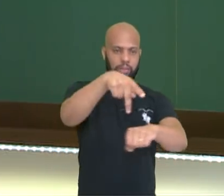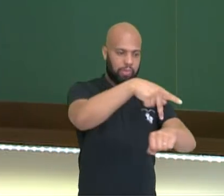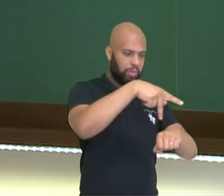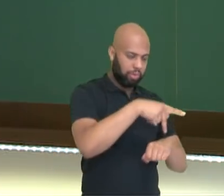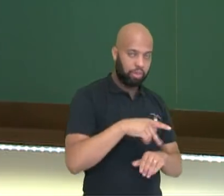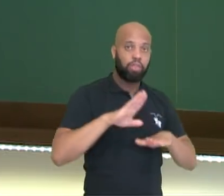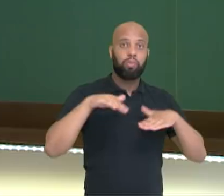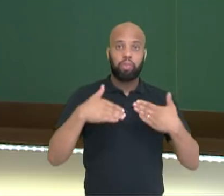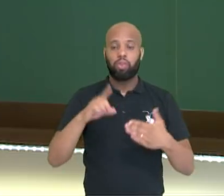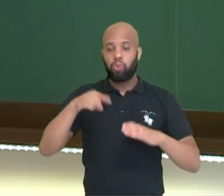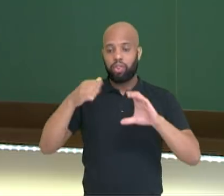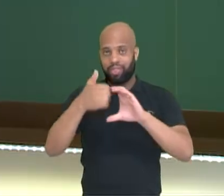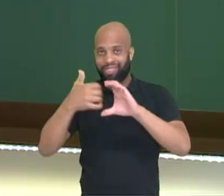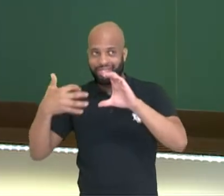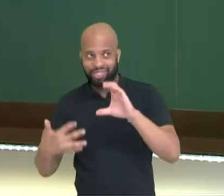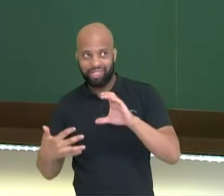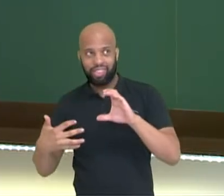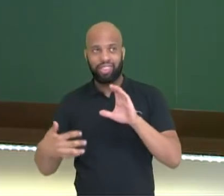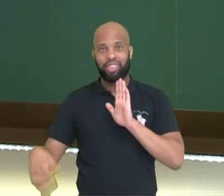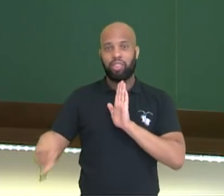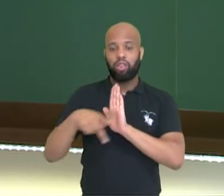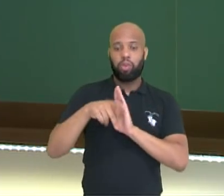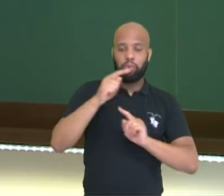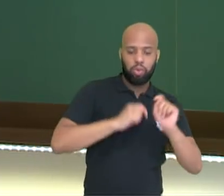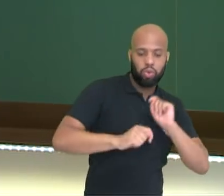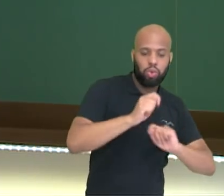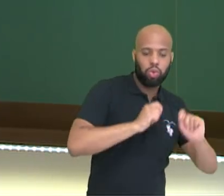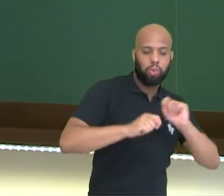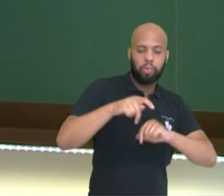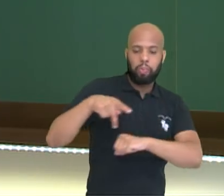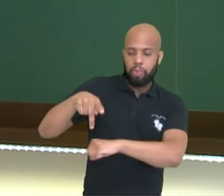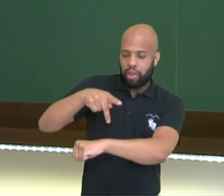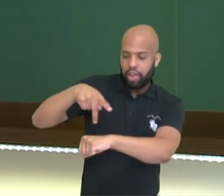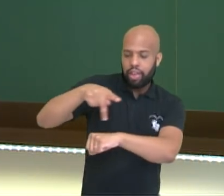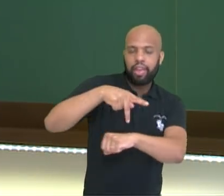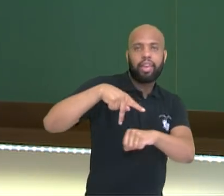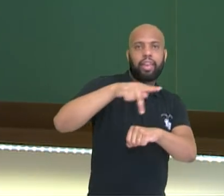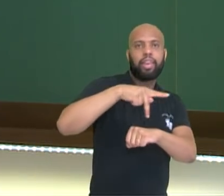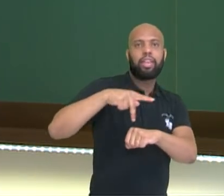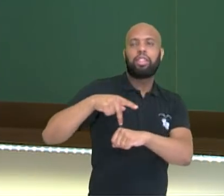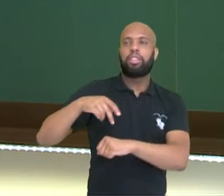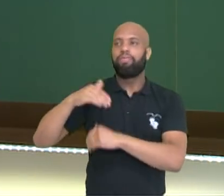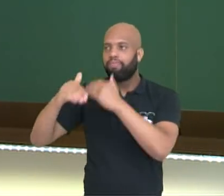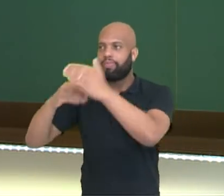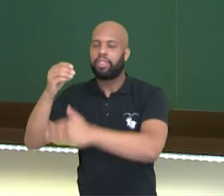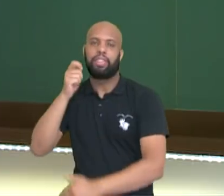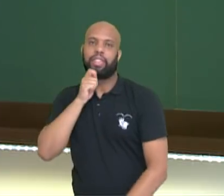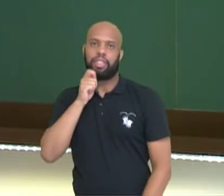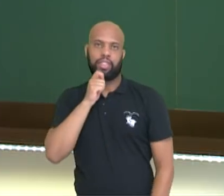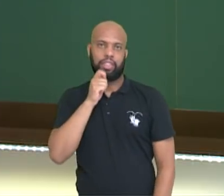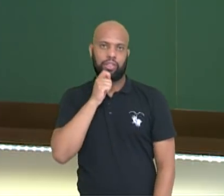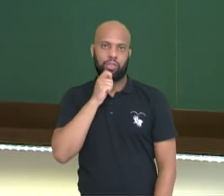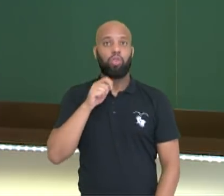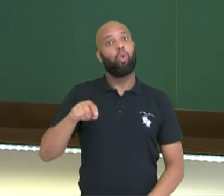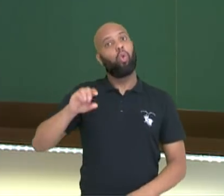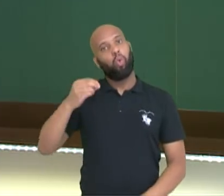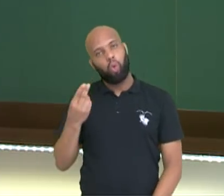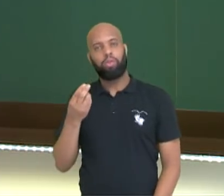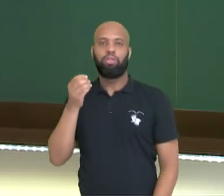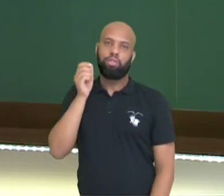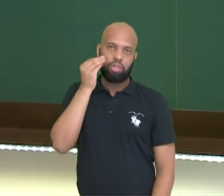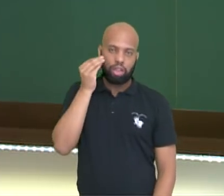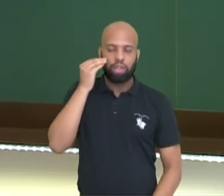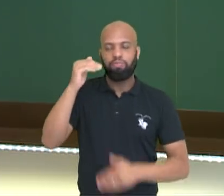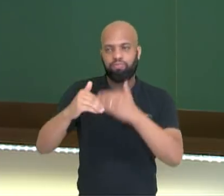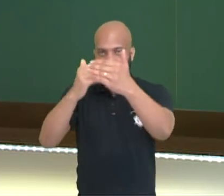as características econômicas dos países emergentes e dos países subdesenvolvidos. E